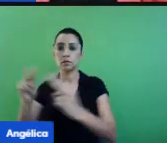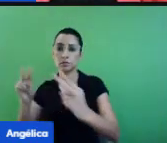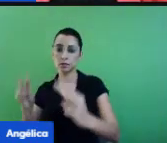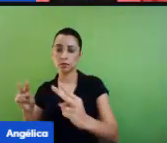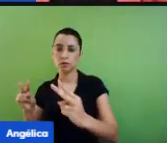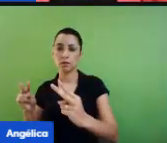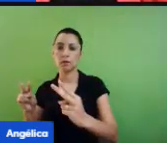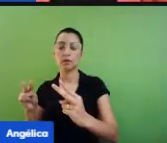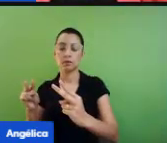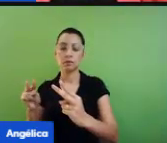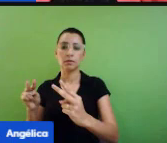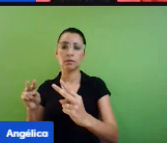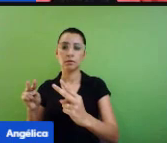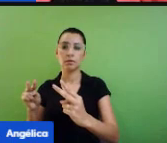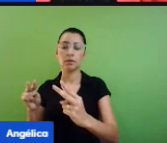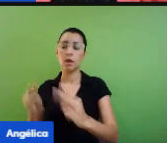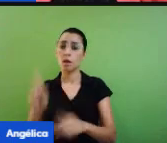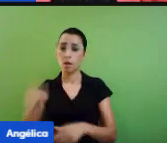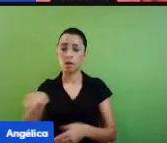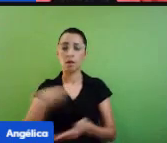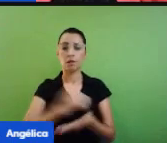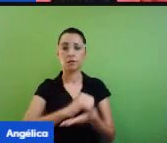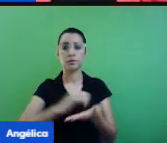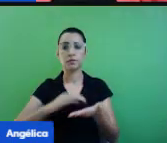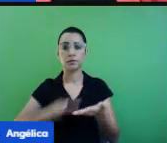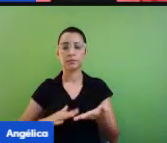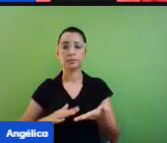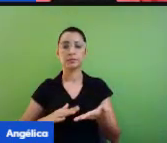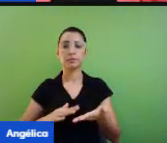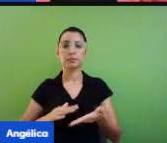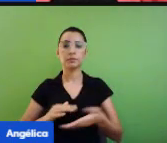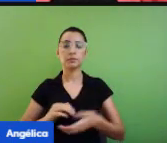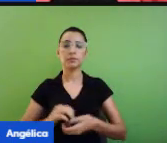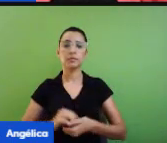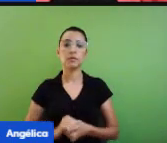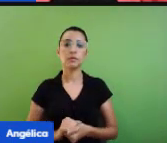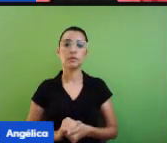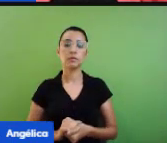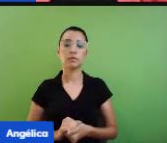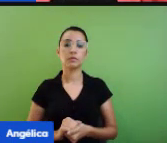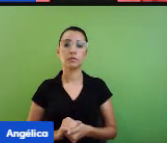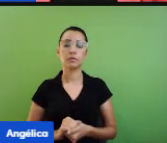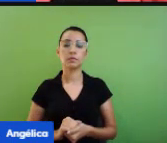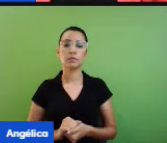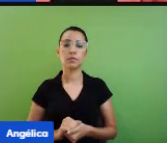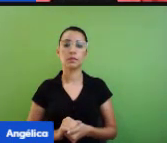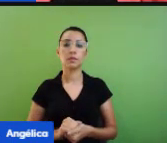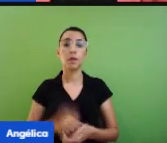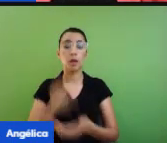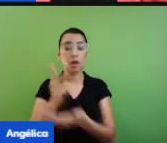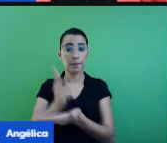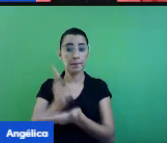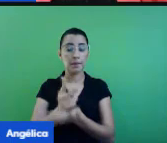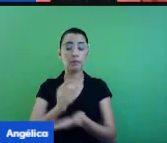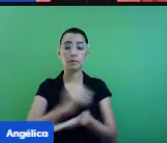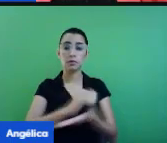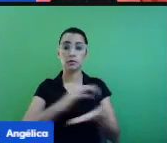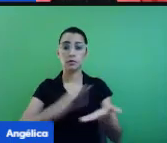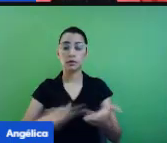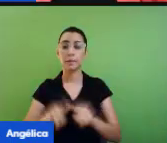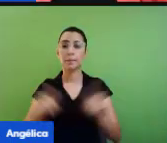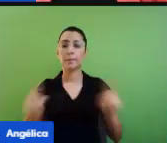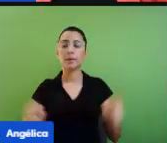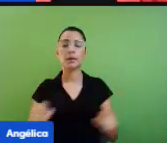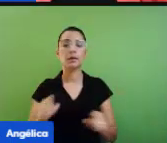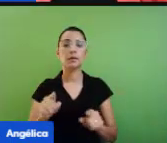elas são atividades na verdade, são as mesmas atividades, só que são trabalhadas